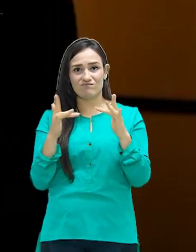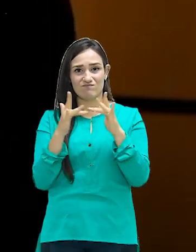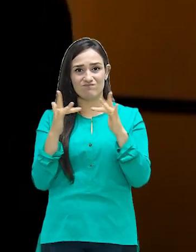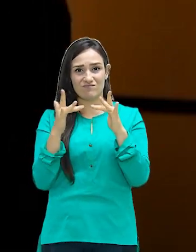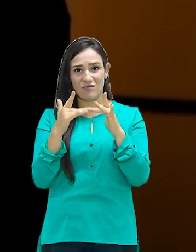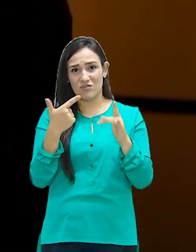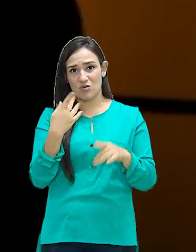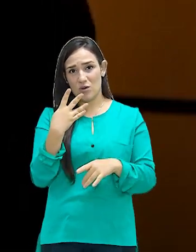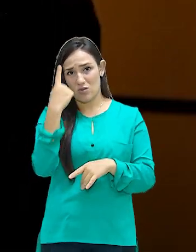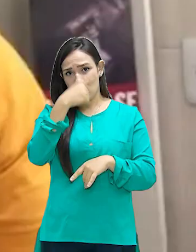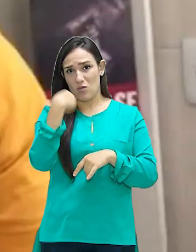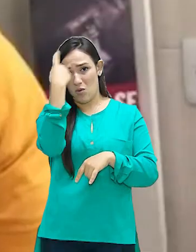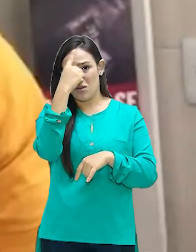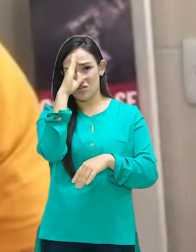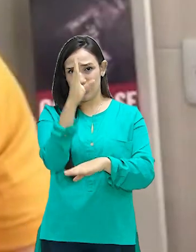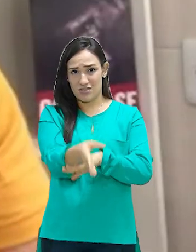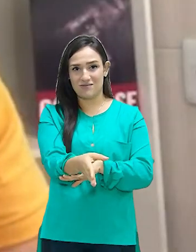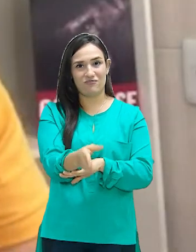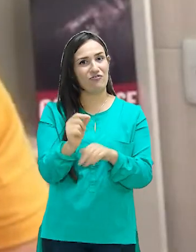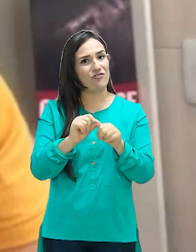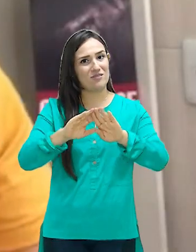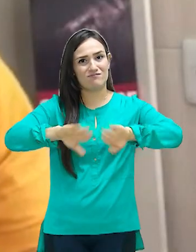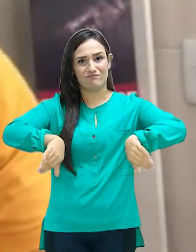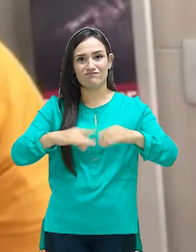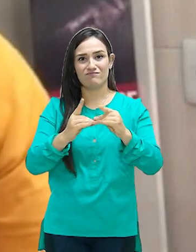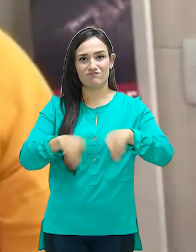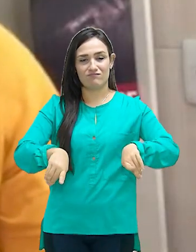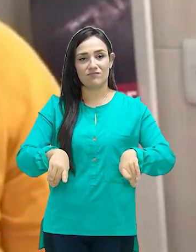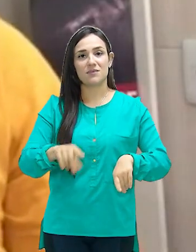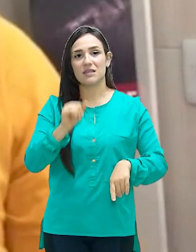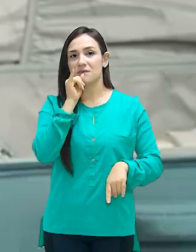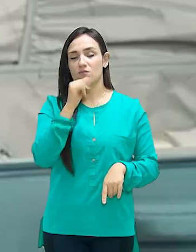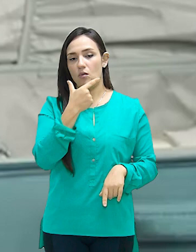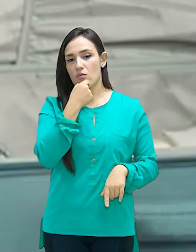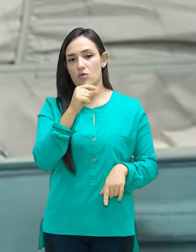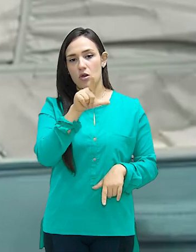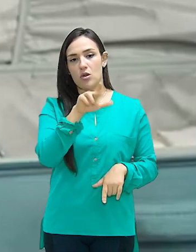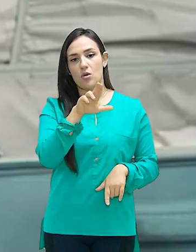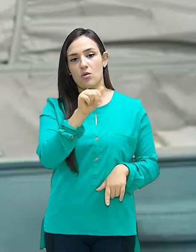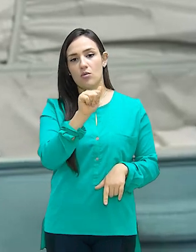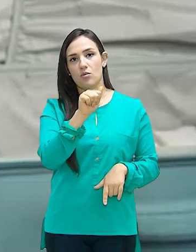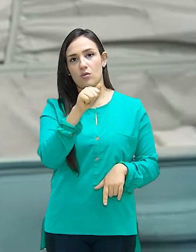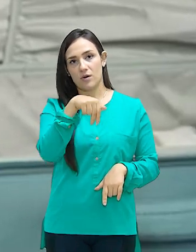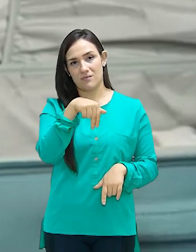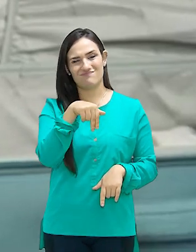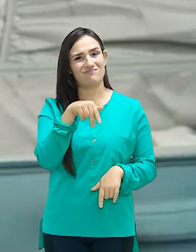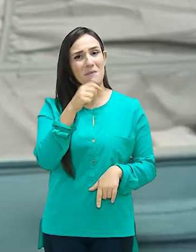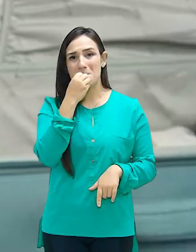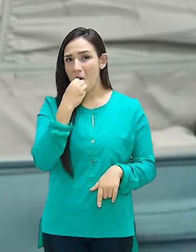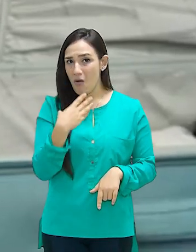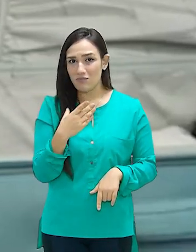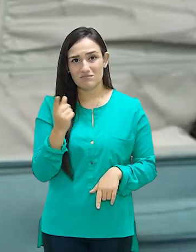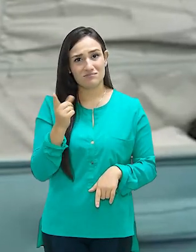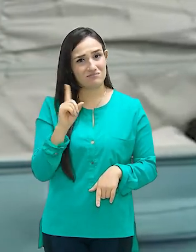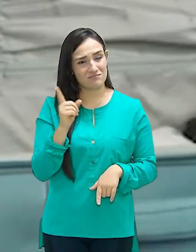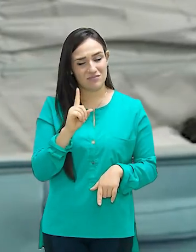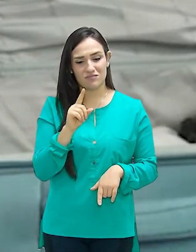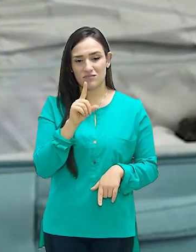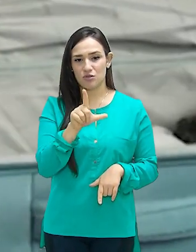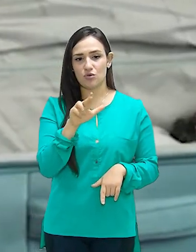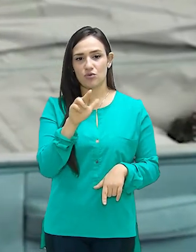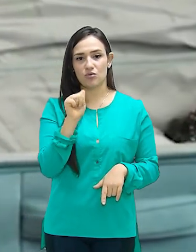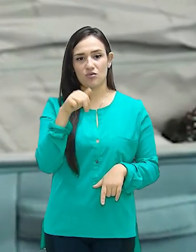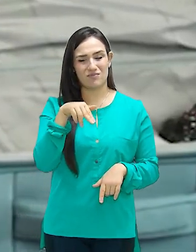fez muita gente se separar. Foi exatamente o que aconteceu com o Luan. O isolamento não foi nada bom para o relacionamento